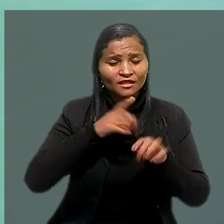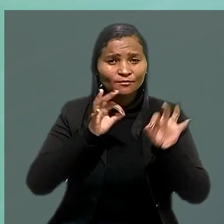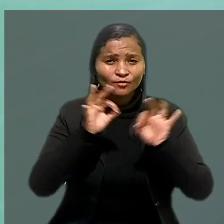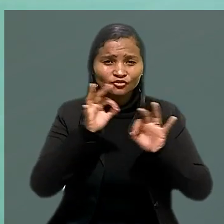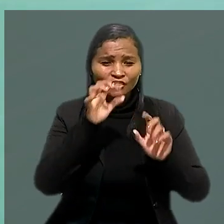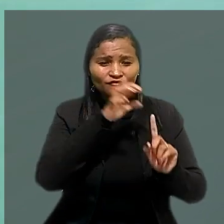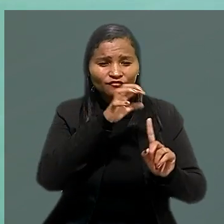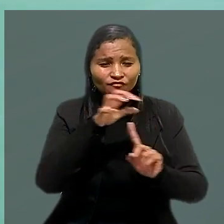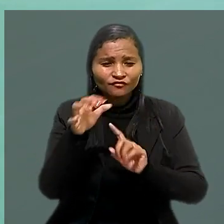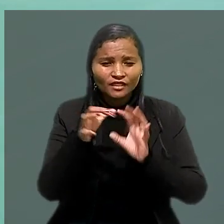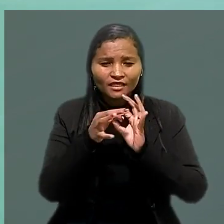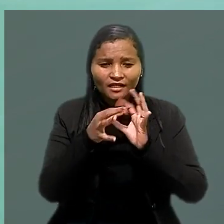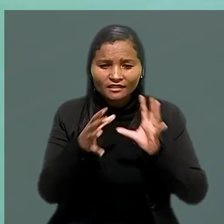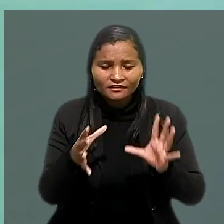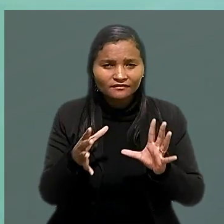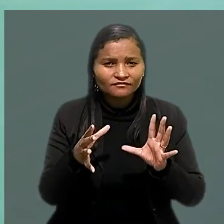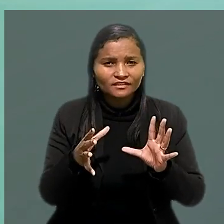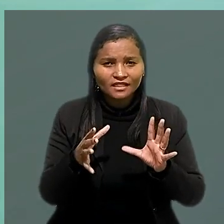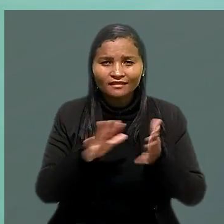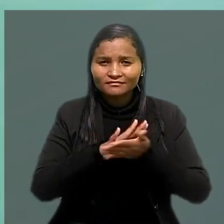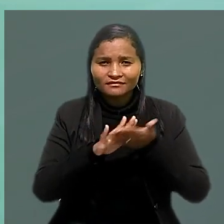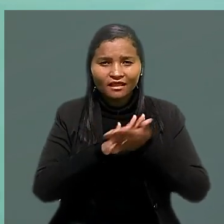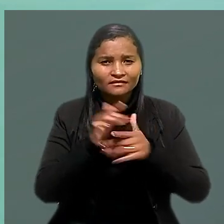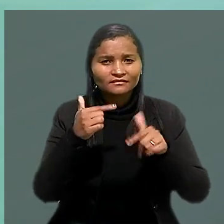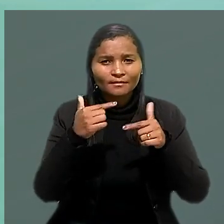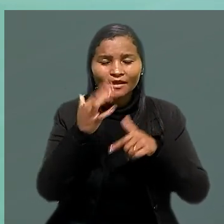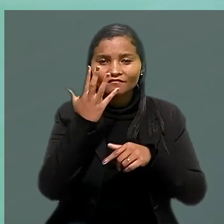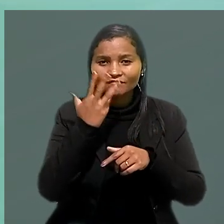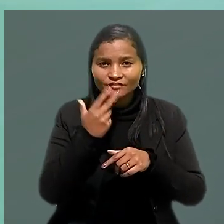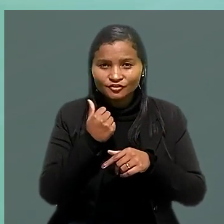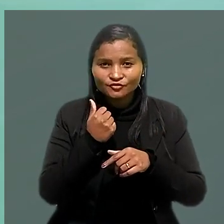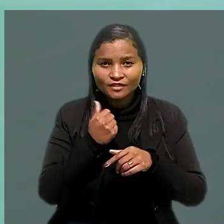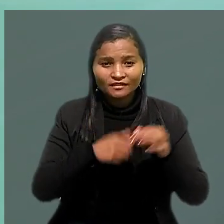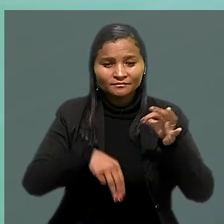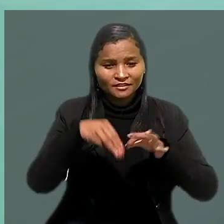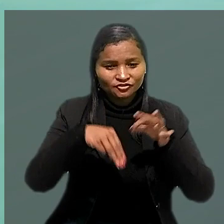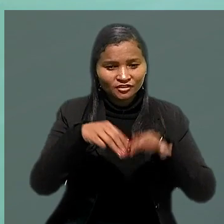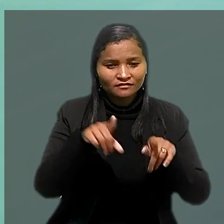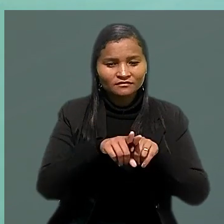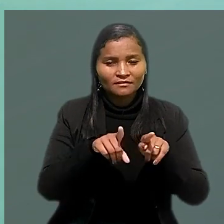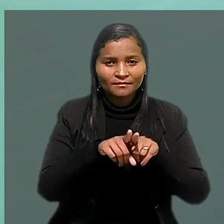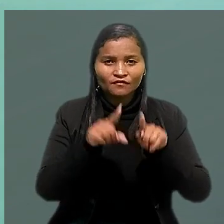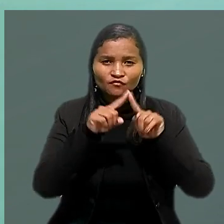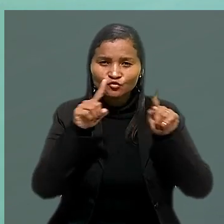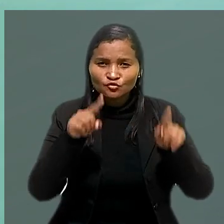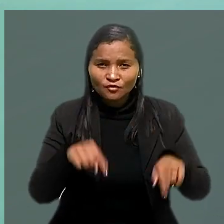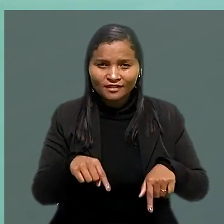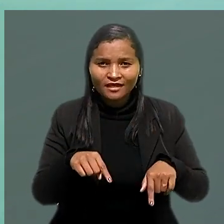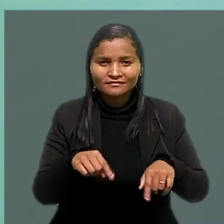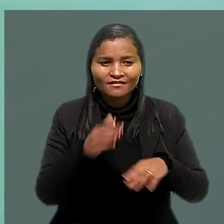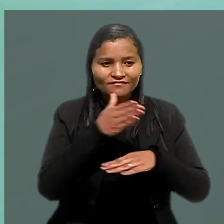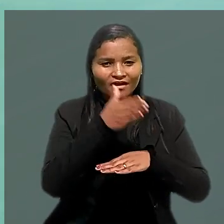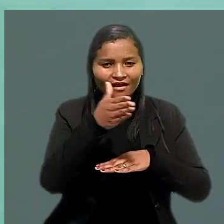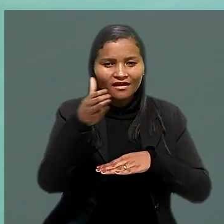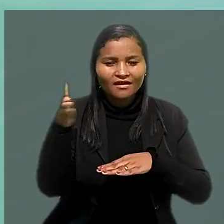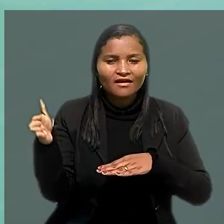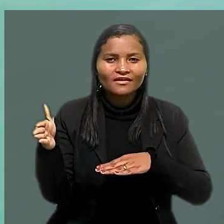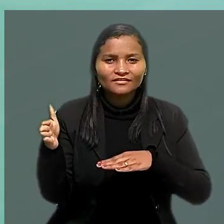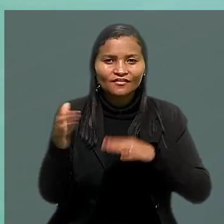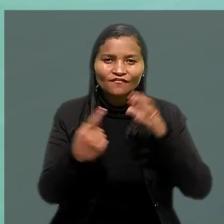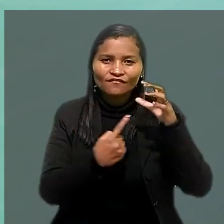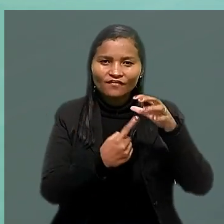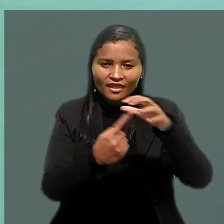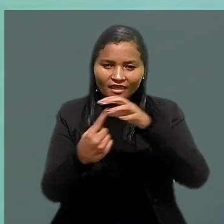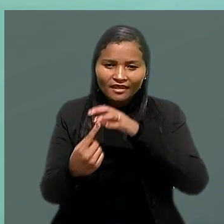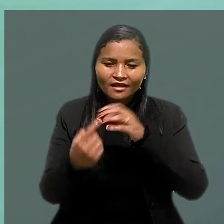projeto Feira Livre, Feira Sem o Trabalho Infantil, em que magistrados e servidores percorrem as